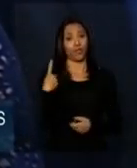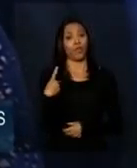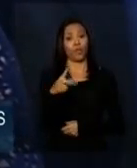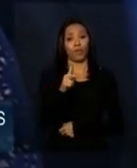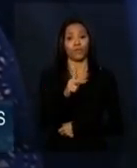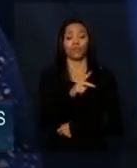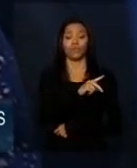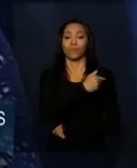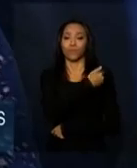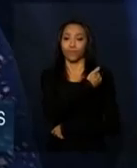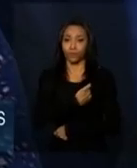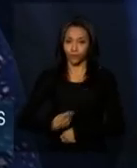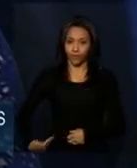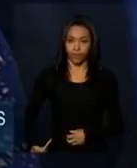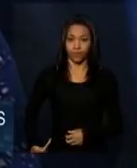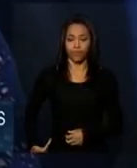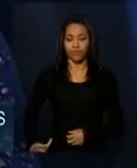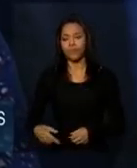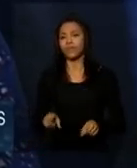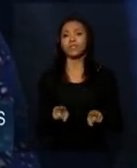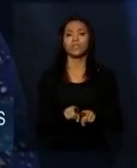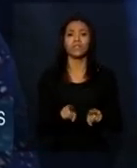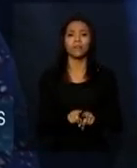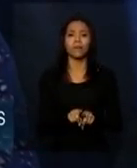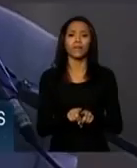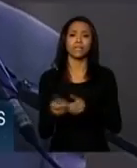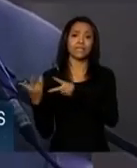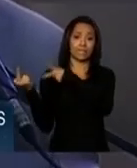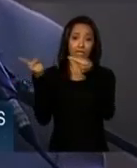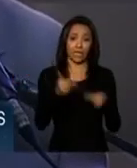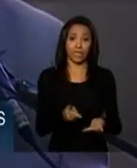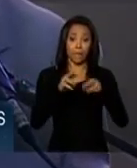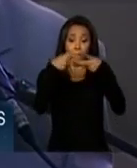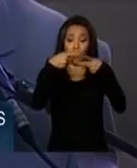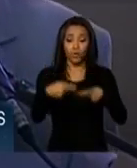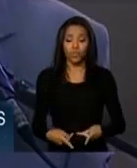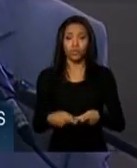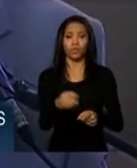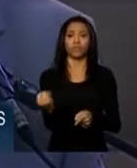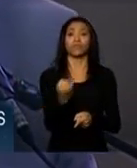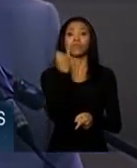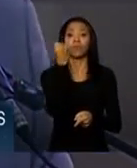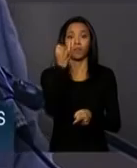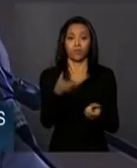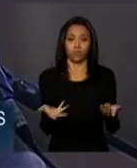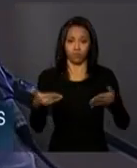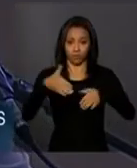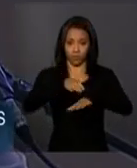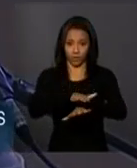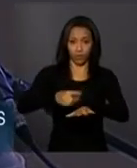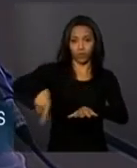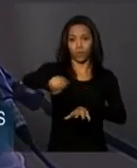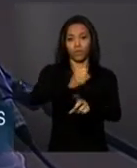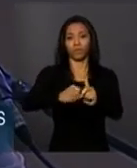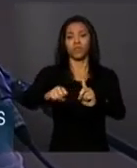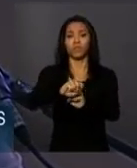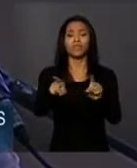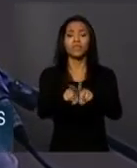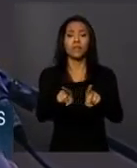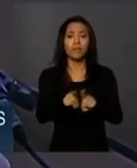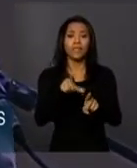Excelência, de poder trazer projetos importantes de inclusão para as pessoas, de poder ter parceria